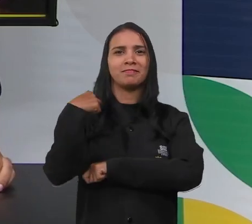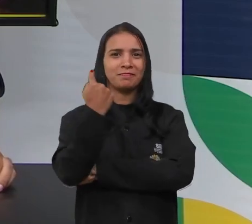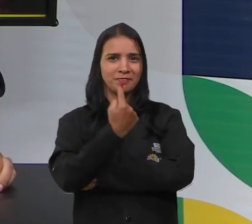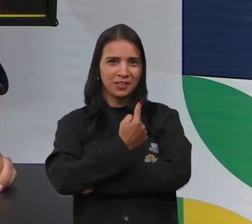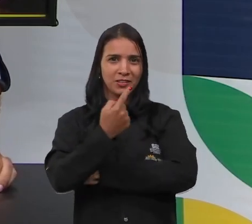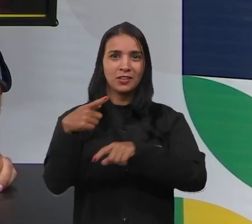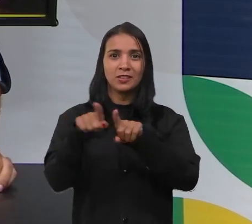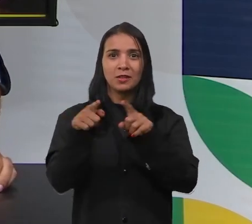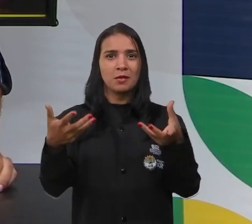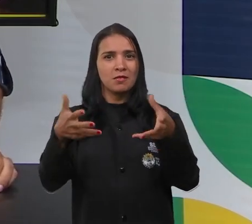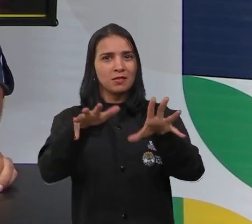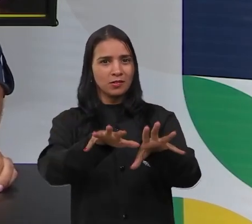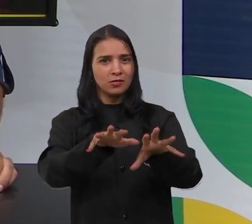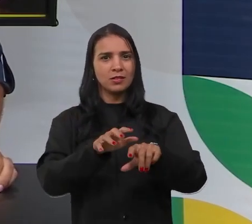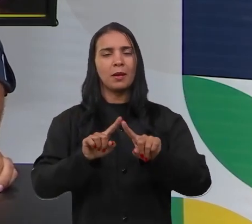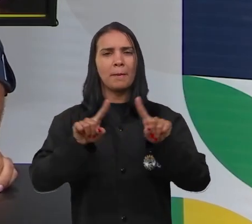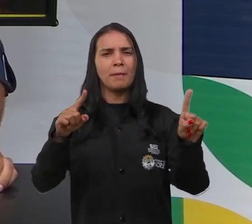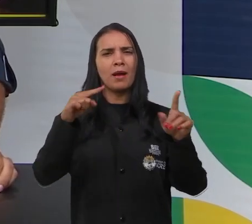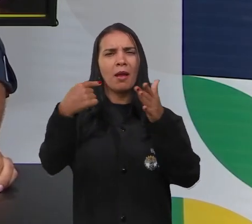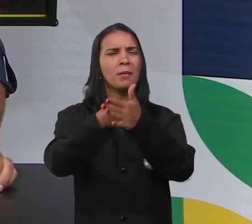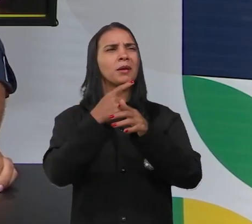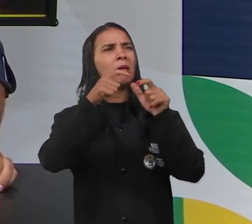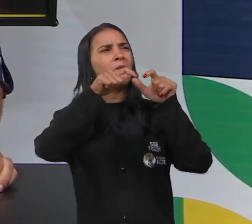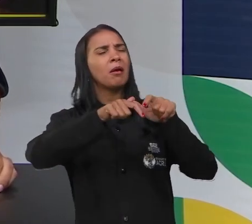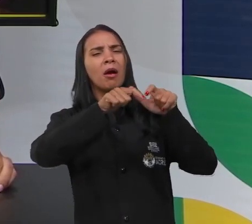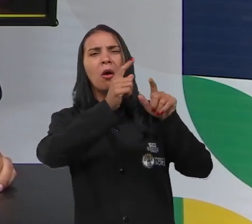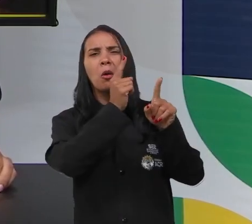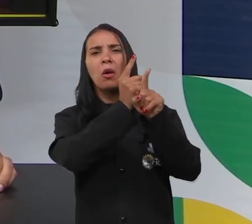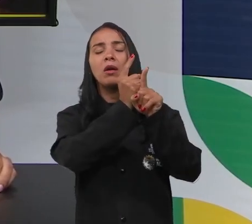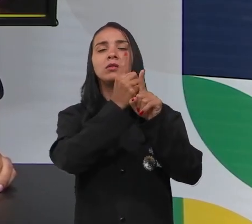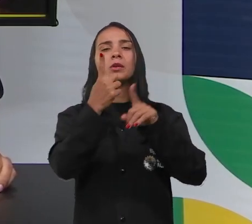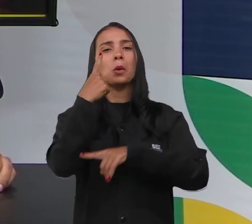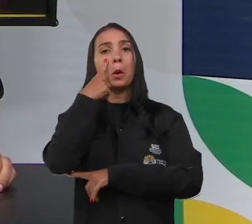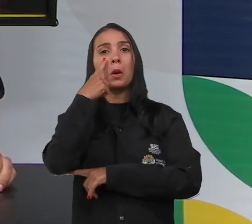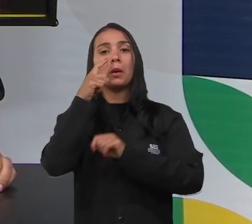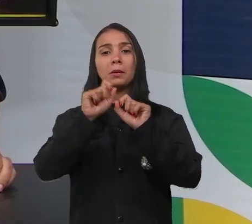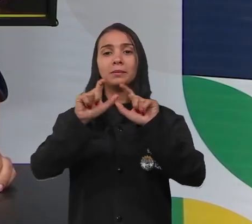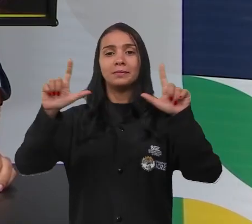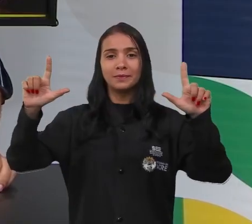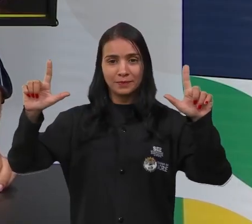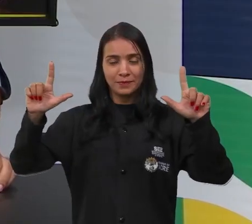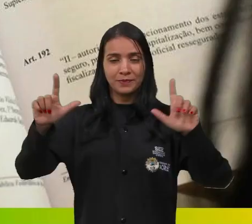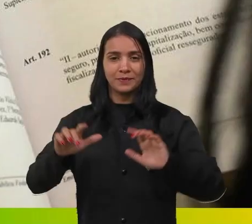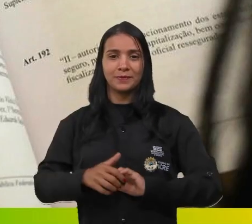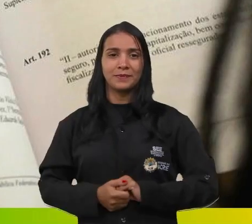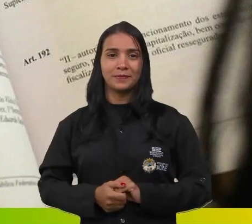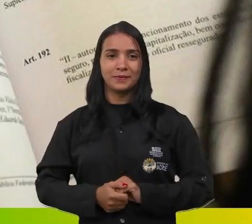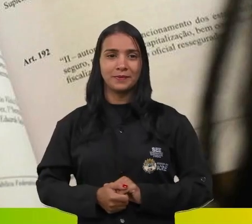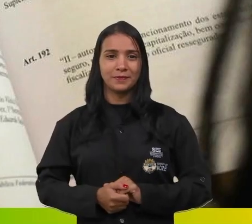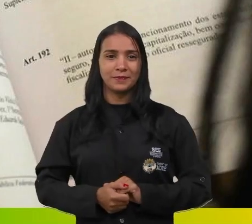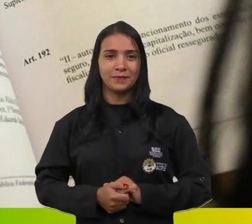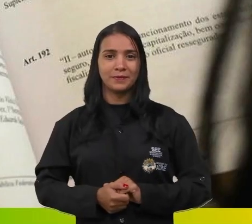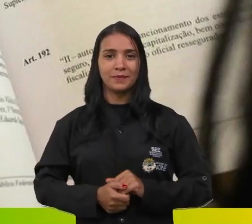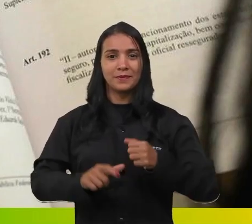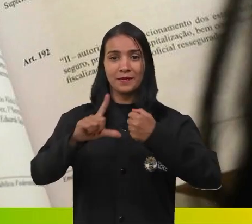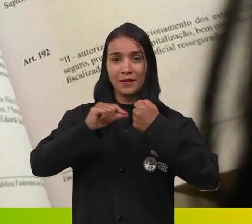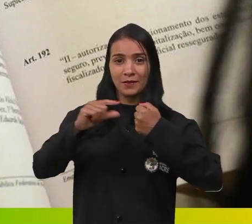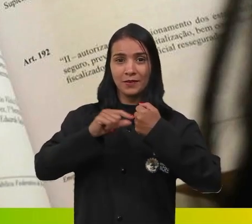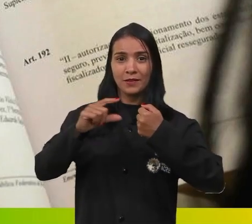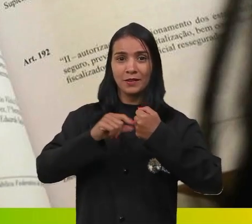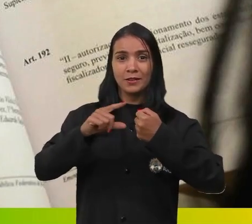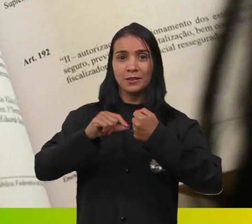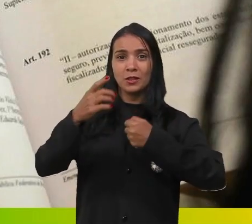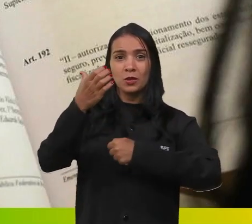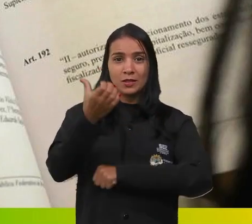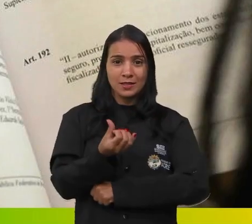Ah, professor, mas onde eu posso encontrar isso na Constituição? Foca na tela, aqui, ó, bem bonitinho. Aqui, ó, artigo 6º da Constituição,